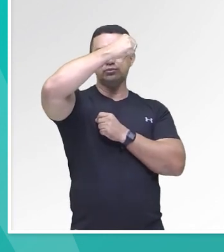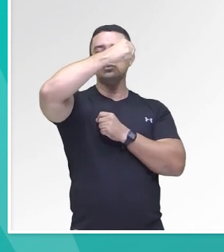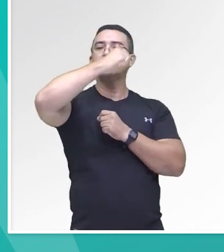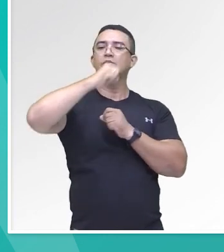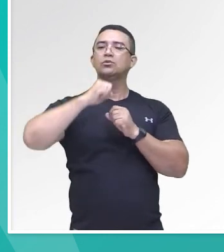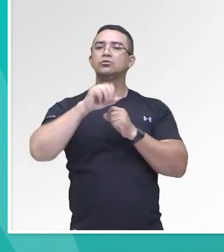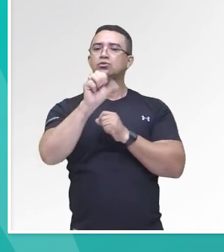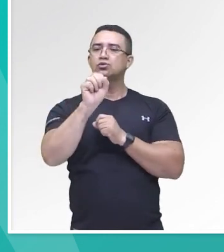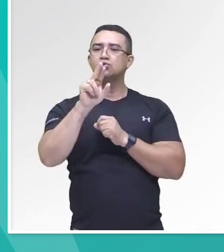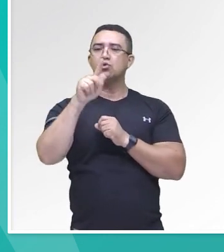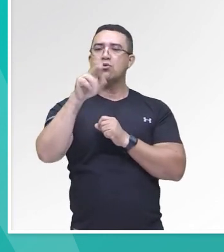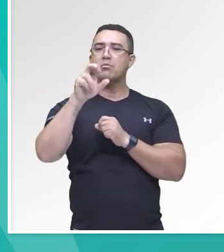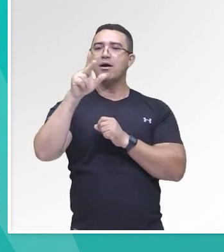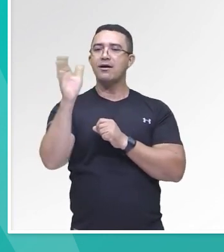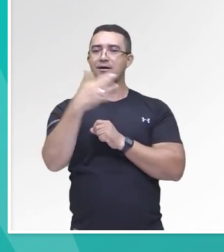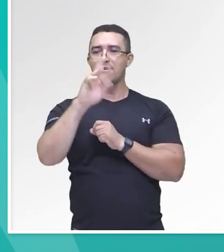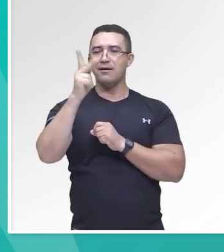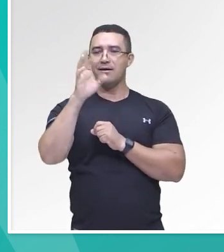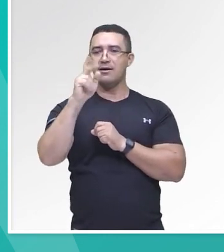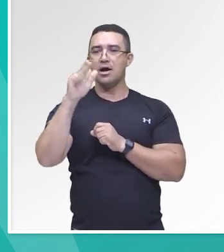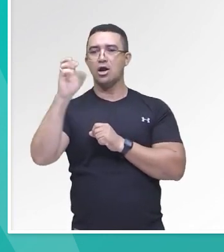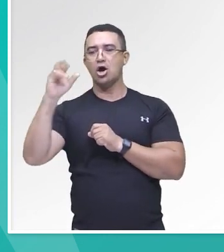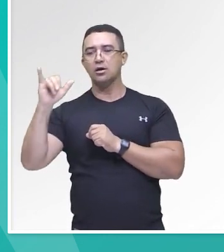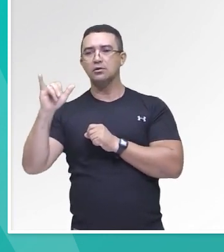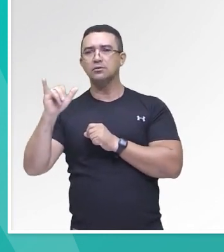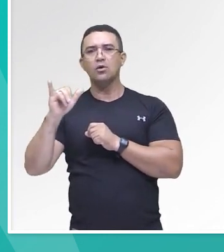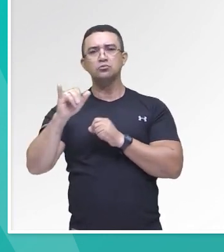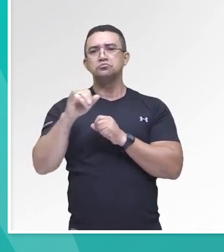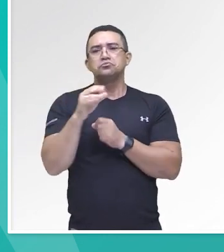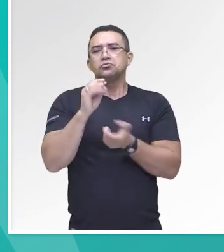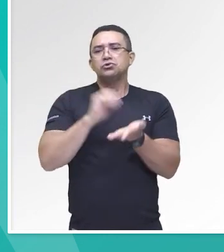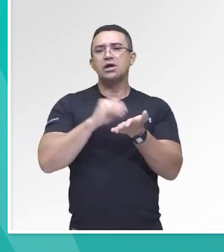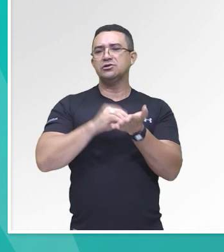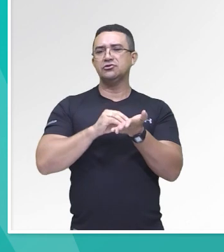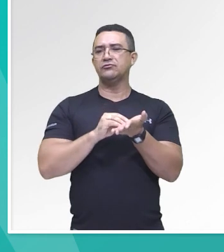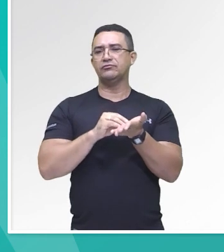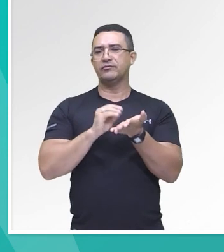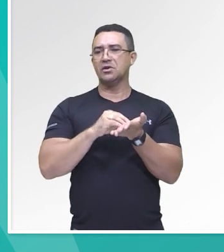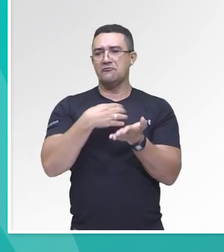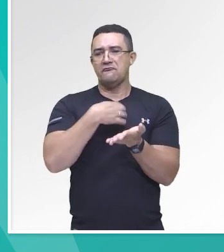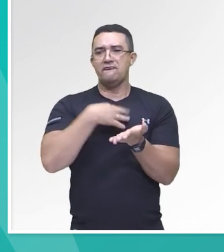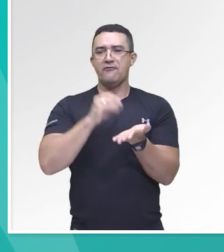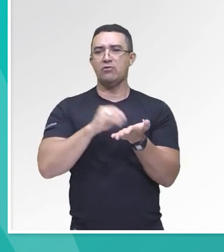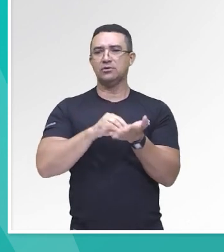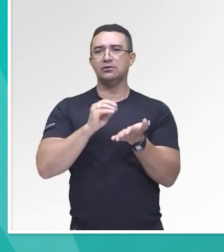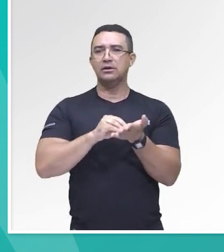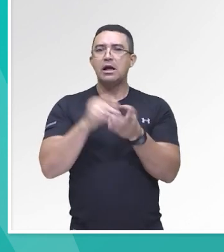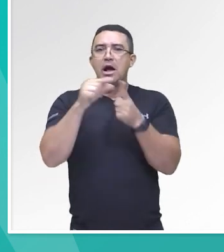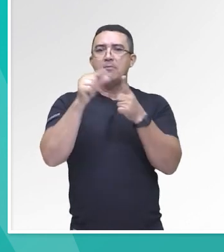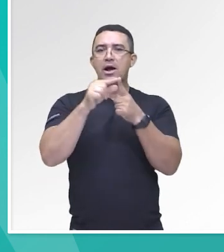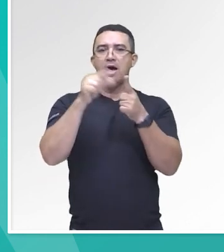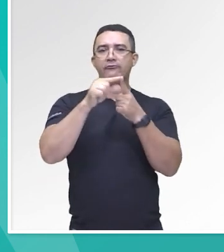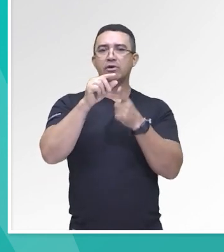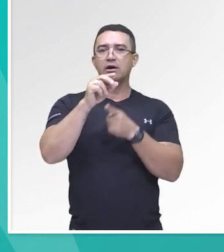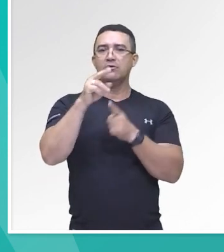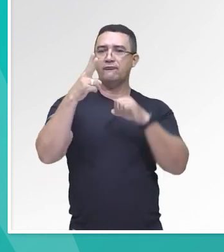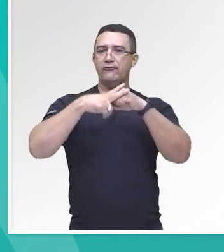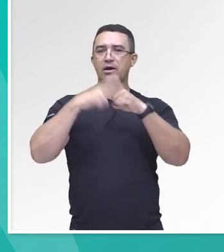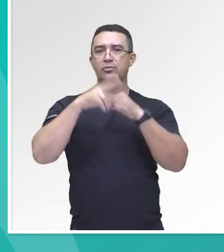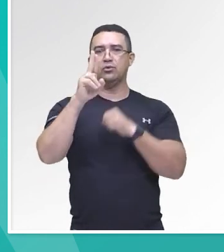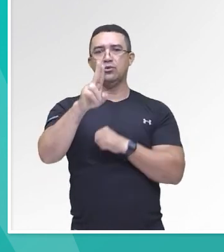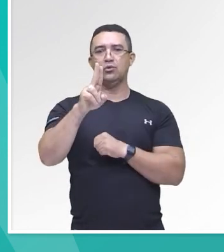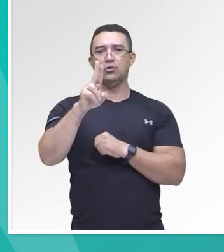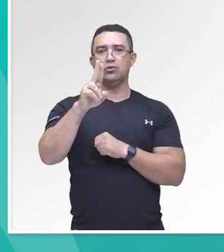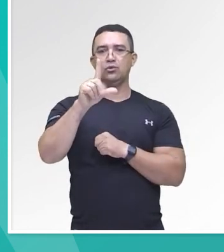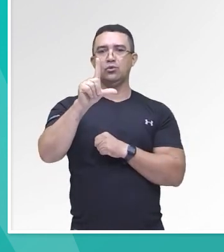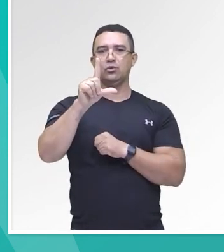omiti o verbo e ele não está fazendo falta aqui. Isto é, uma elipse que evita uma repetição desnecessária tão próxima